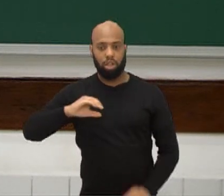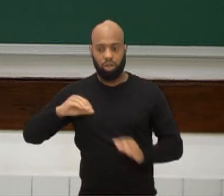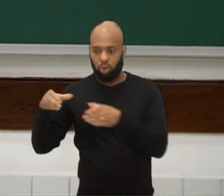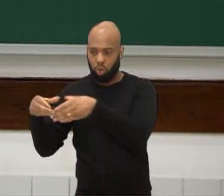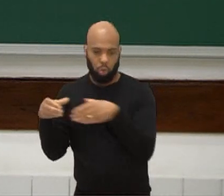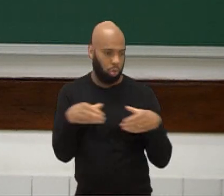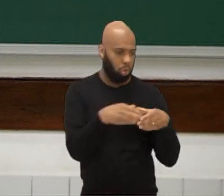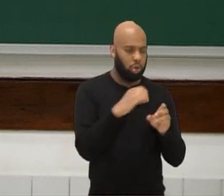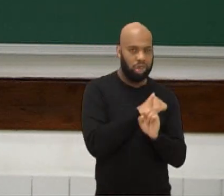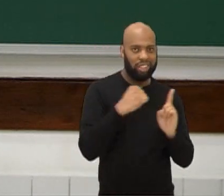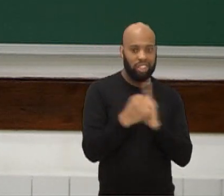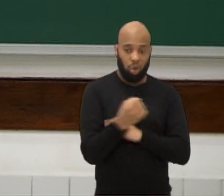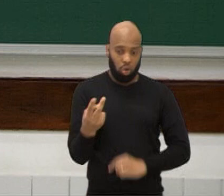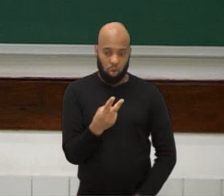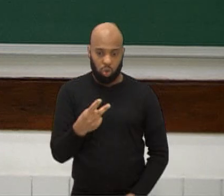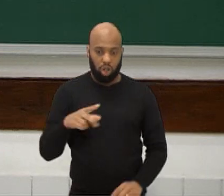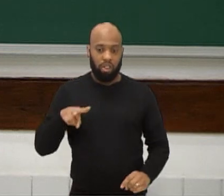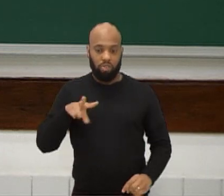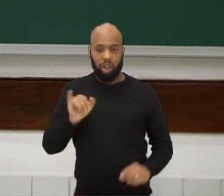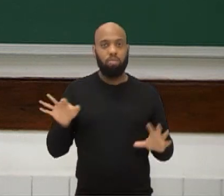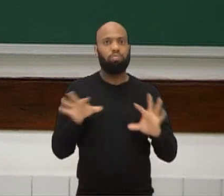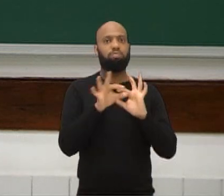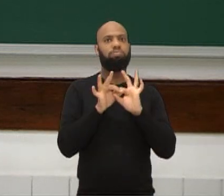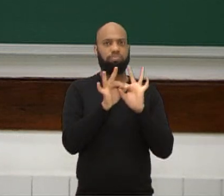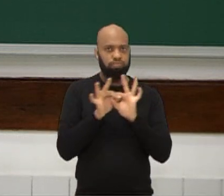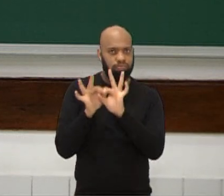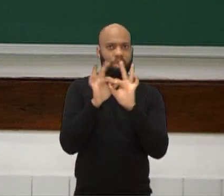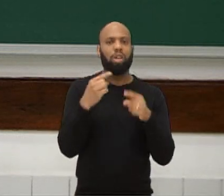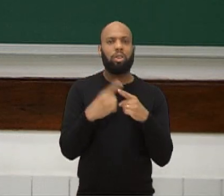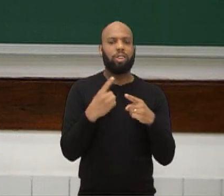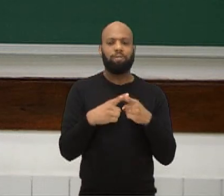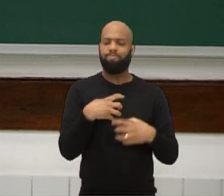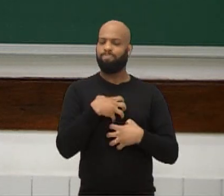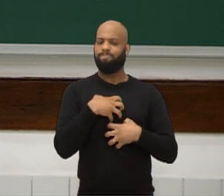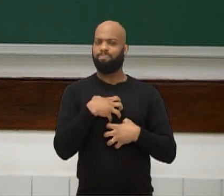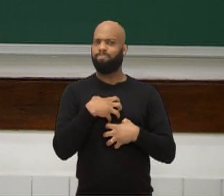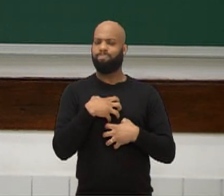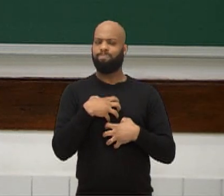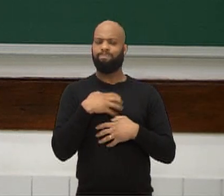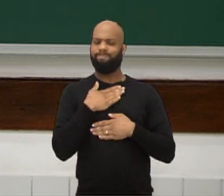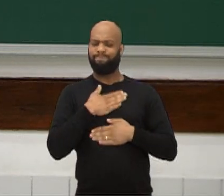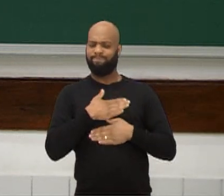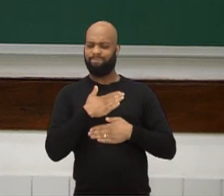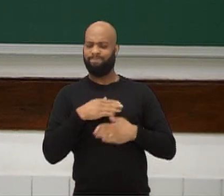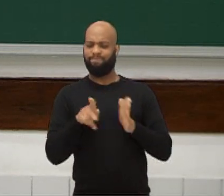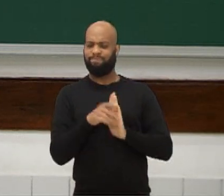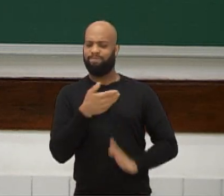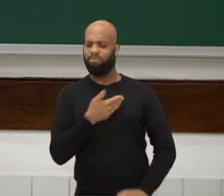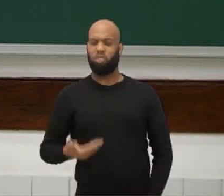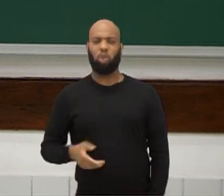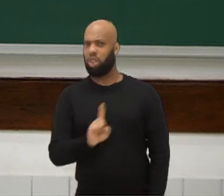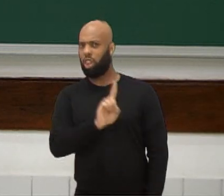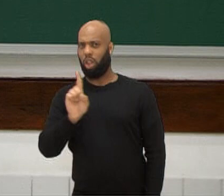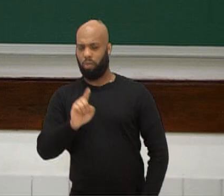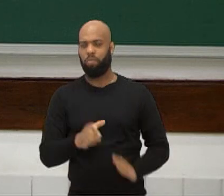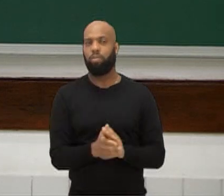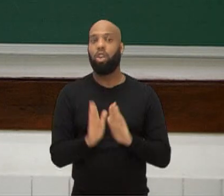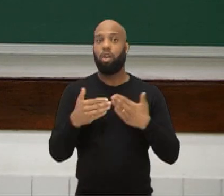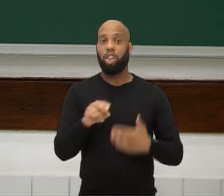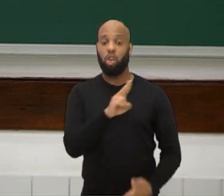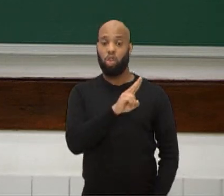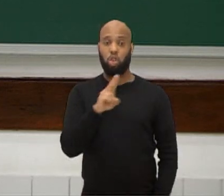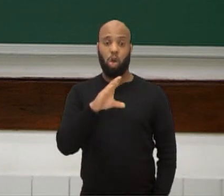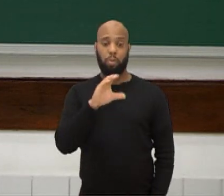os grupos sociais vão se unir porque estão insatisfeitos com o governo. E aí, o nome da